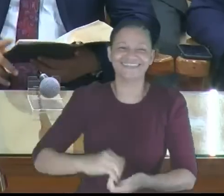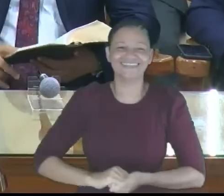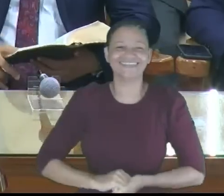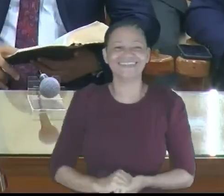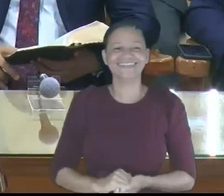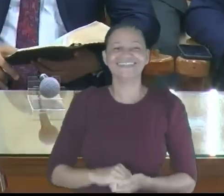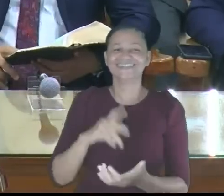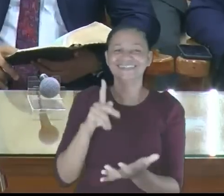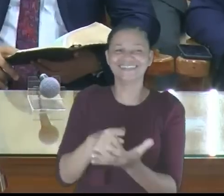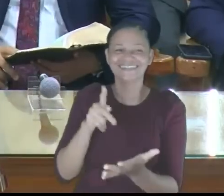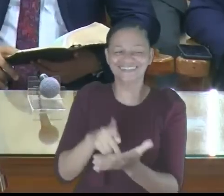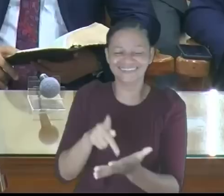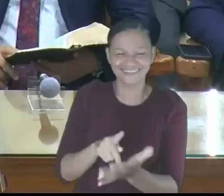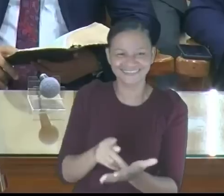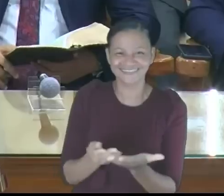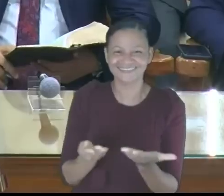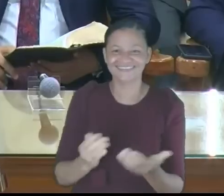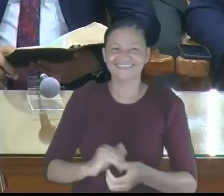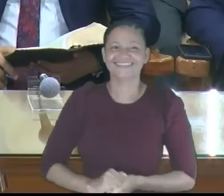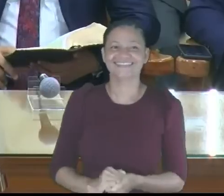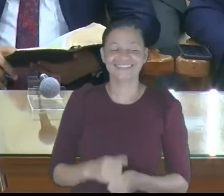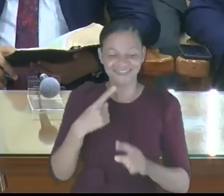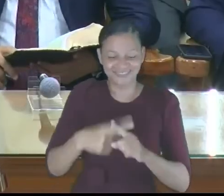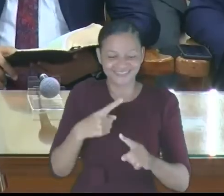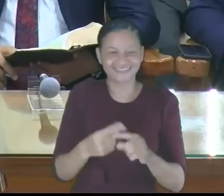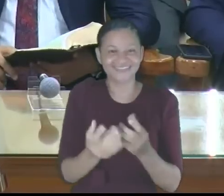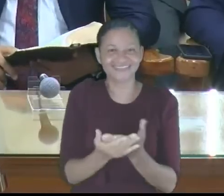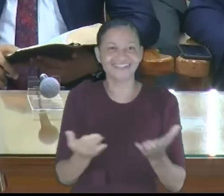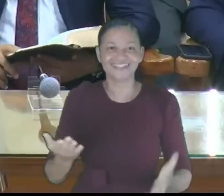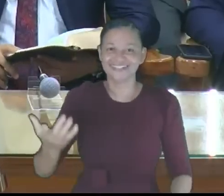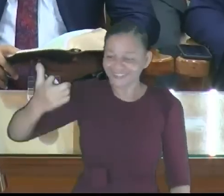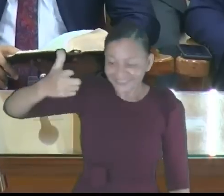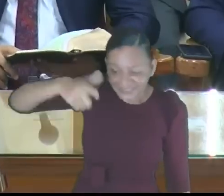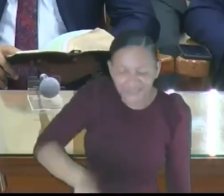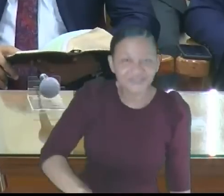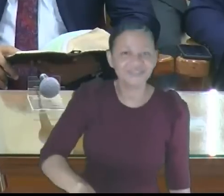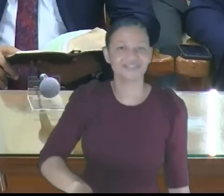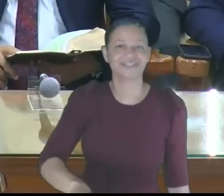É verdade ou não é? Porque pastor vive assim, de novo,